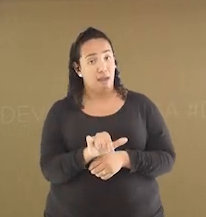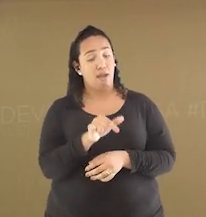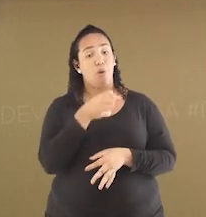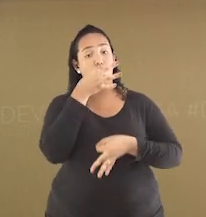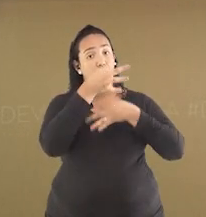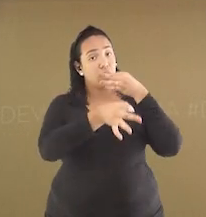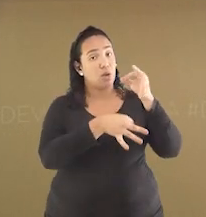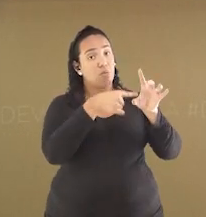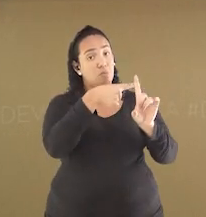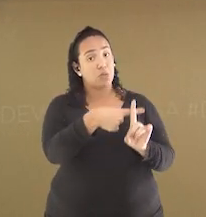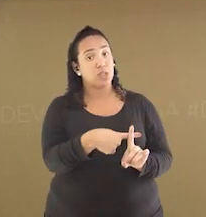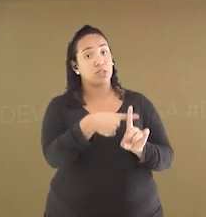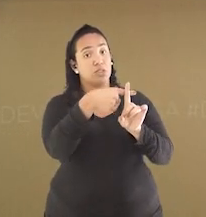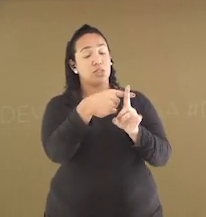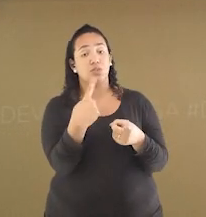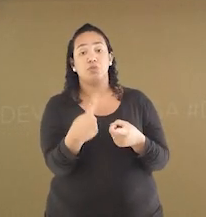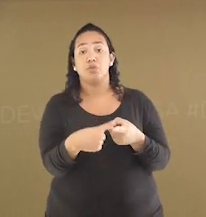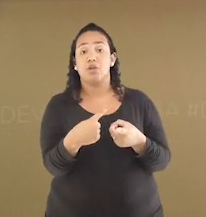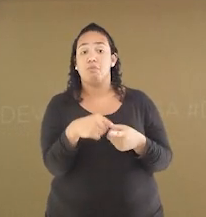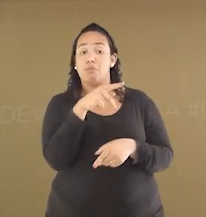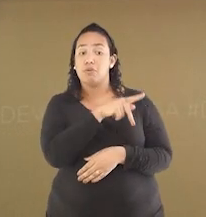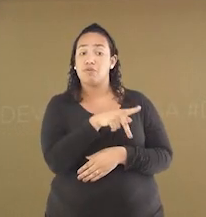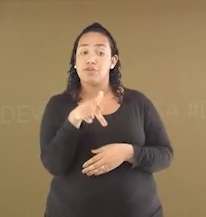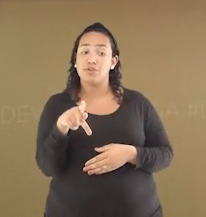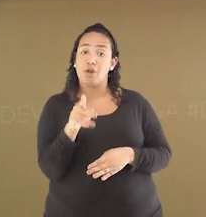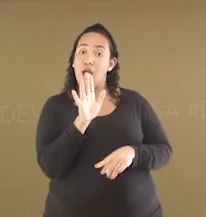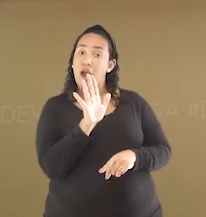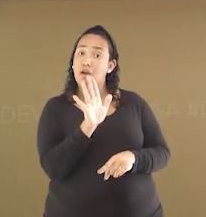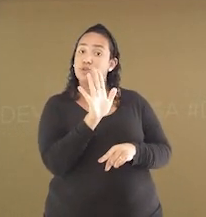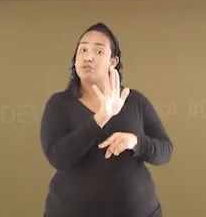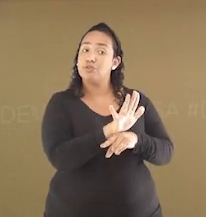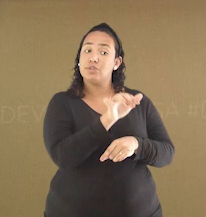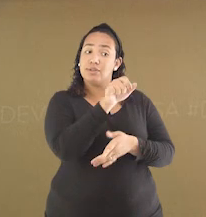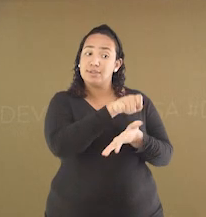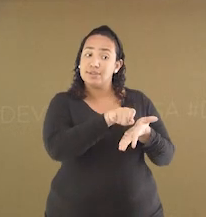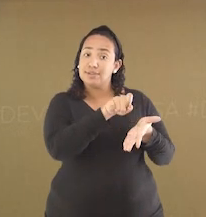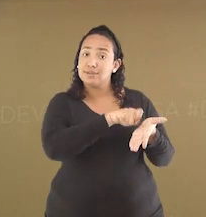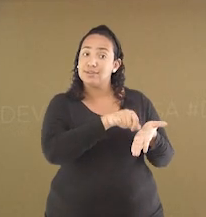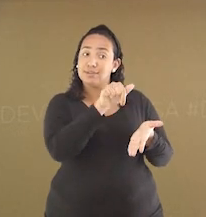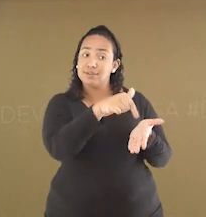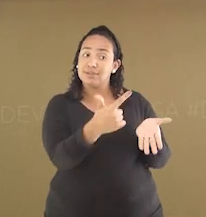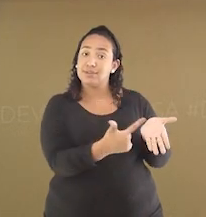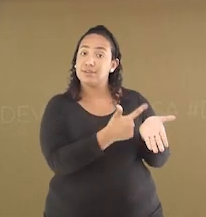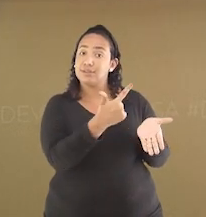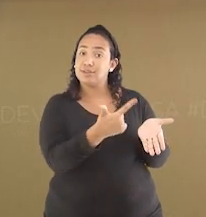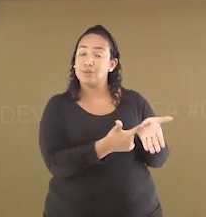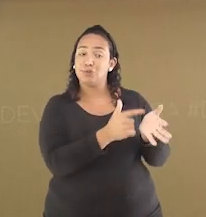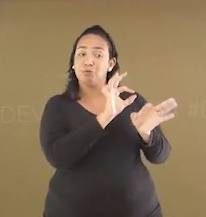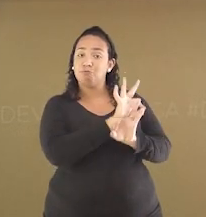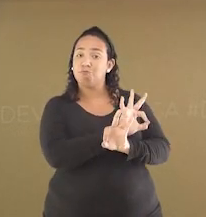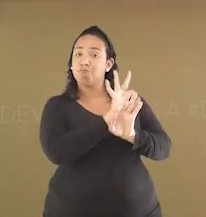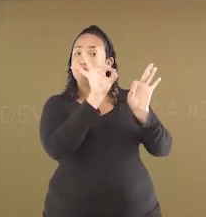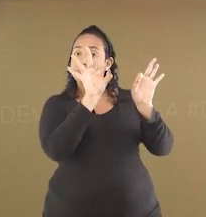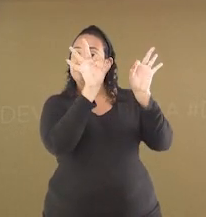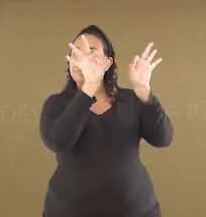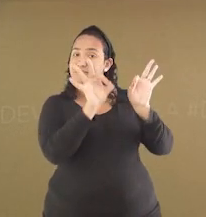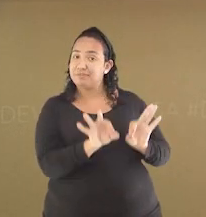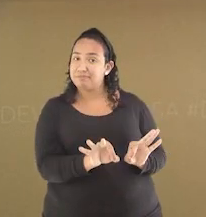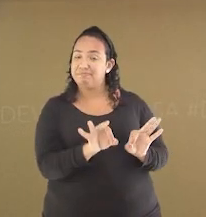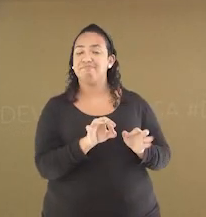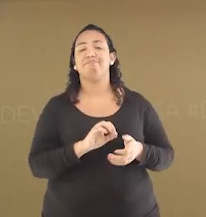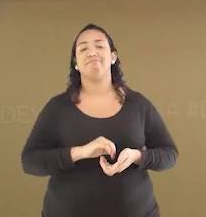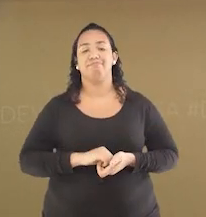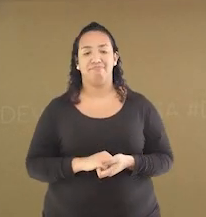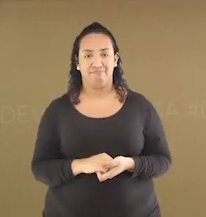positiva, pois o professor está colaborando para que a escrita do livro possa ficar ainda